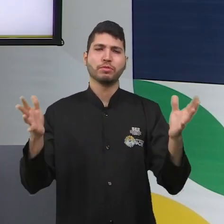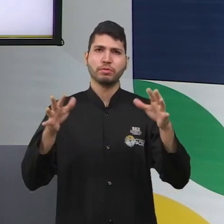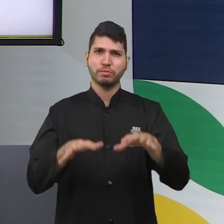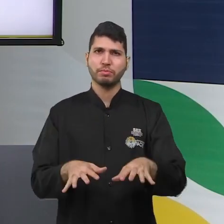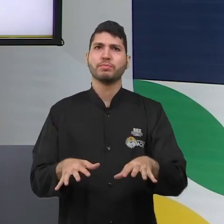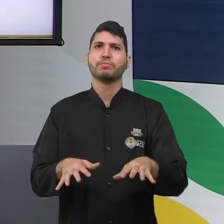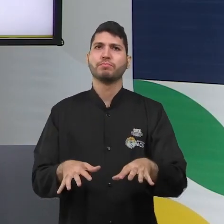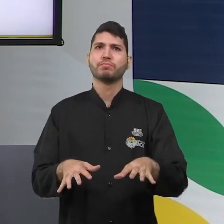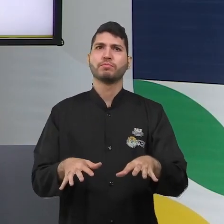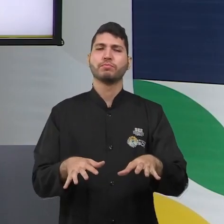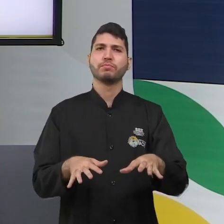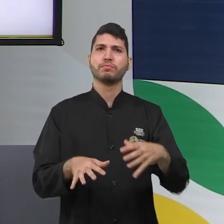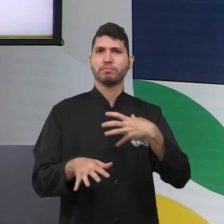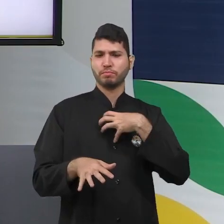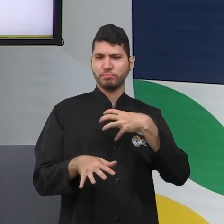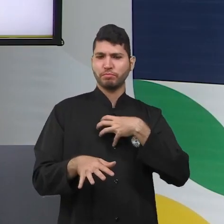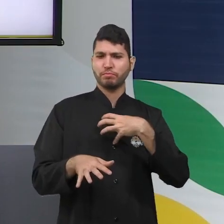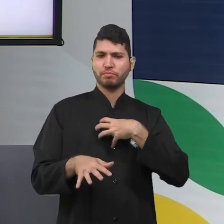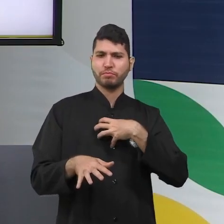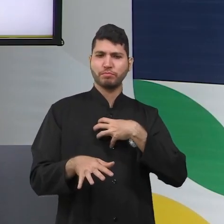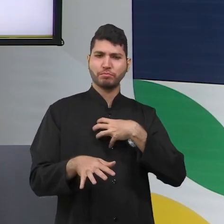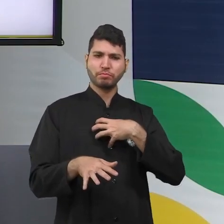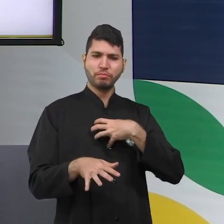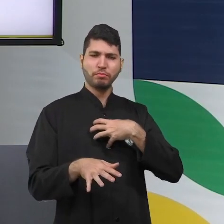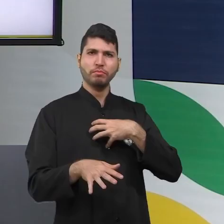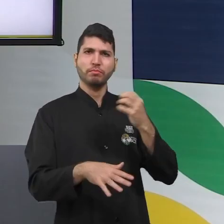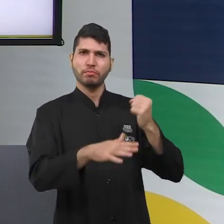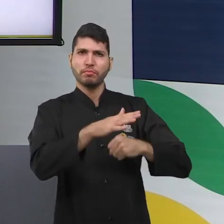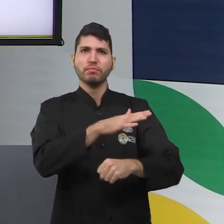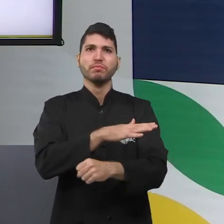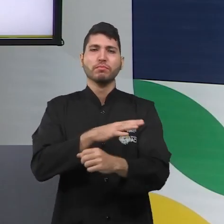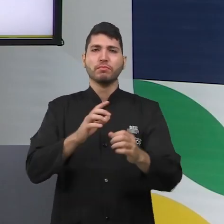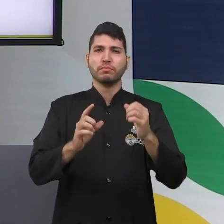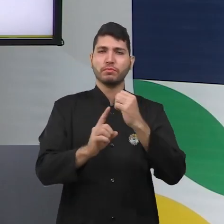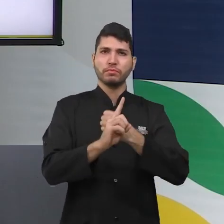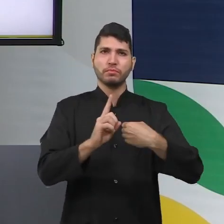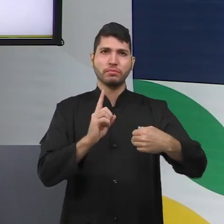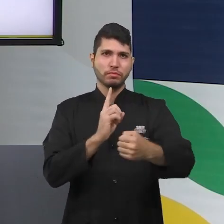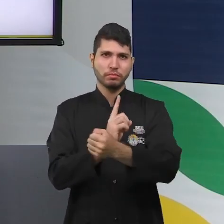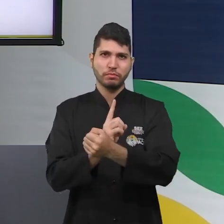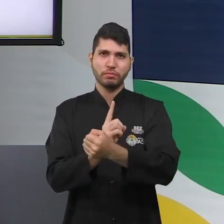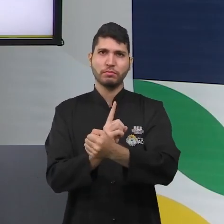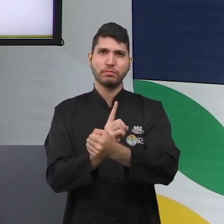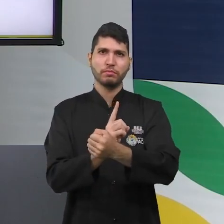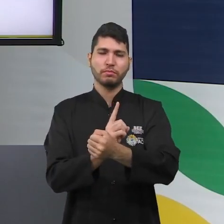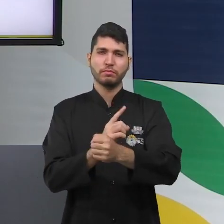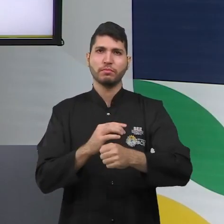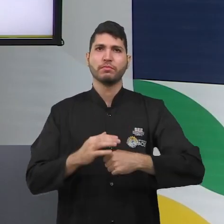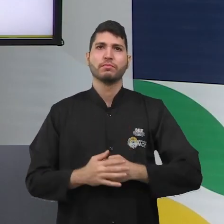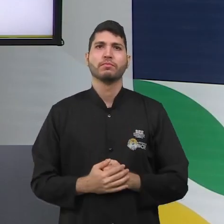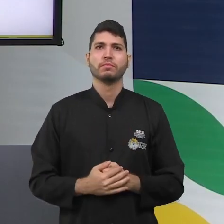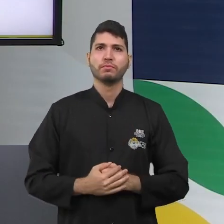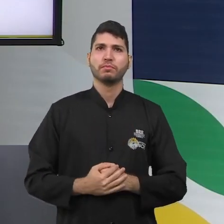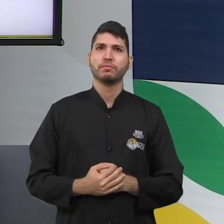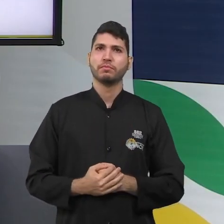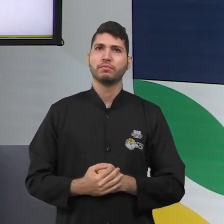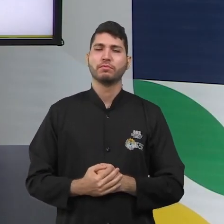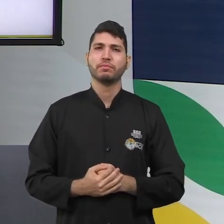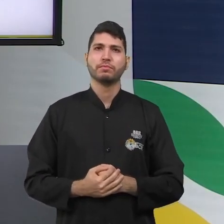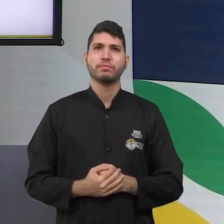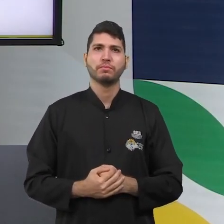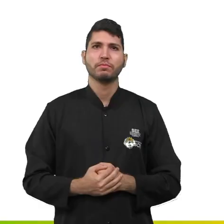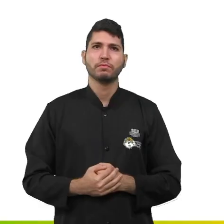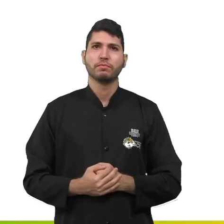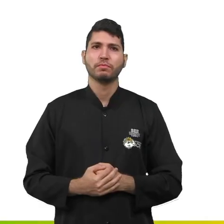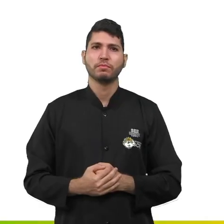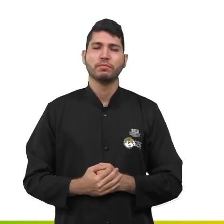aqui a gente sempre está fazendo aquele puxadinho para práticas esportivas que faz essa correlação com a educação física, tudo bem?